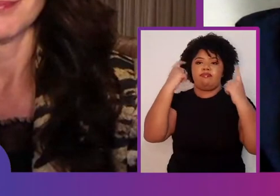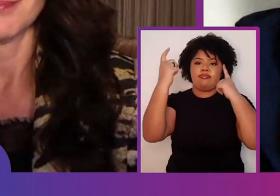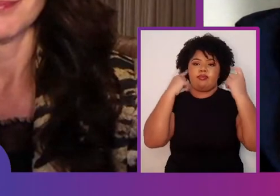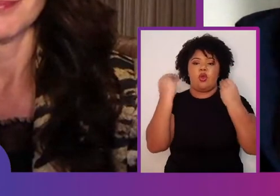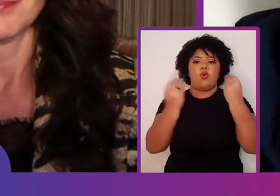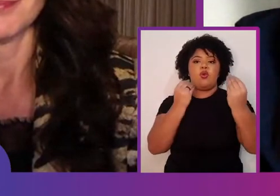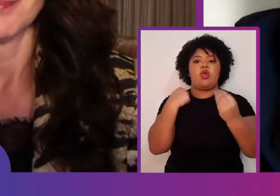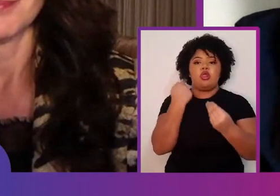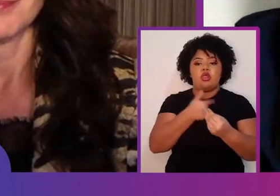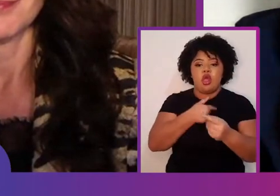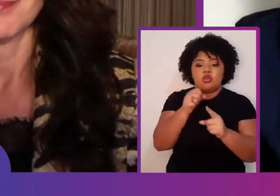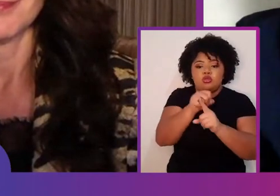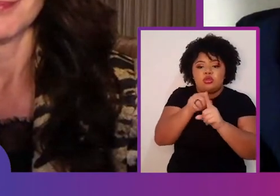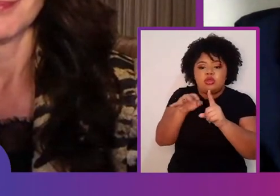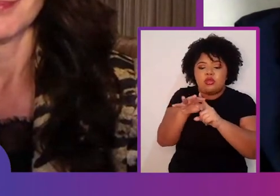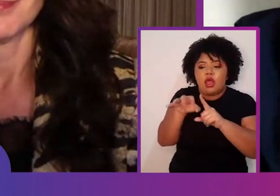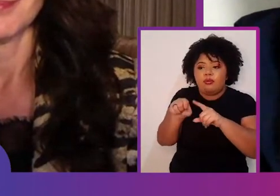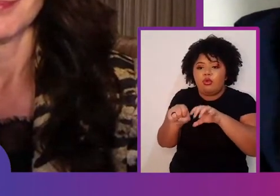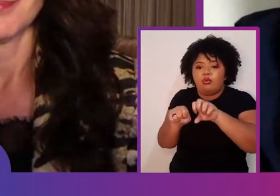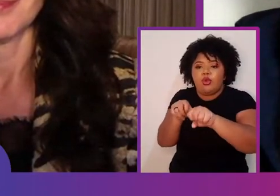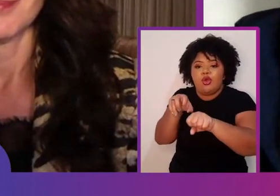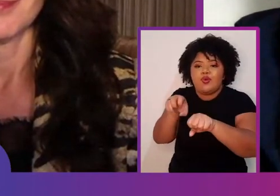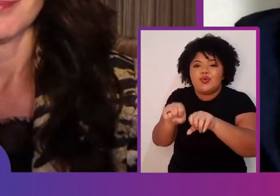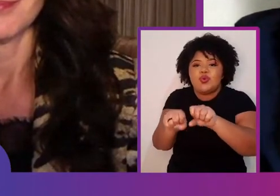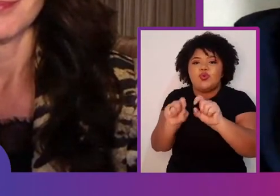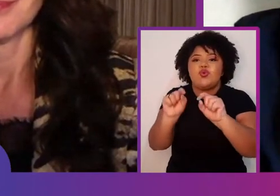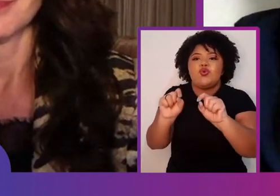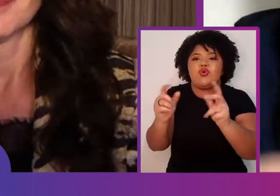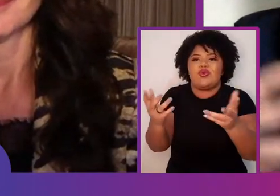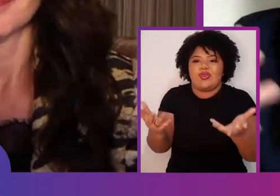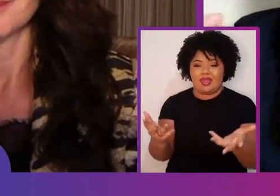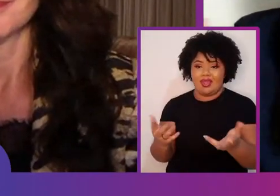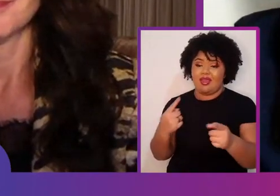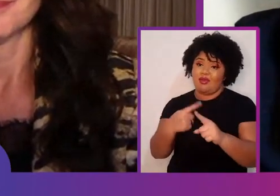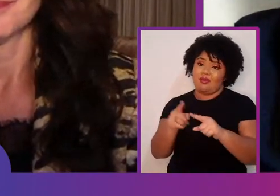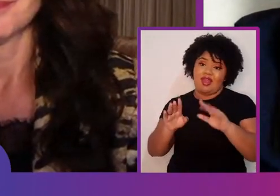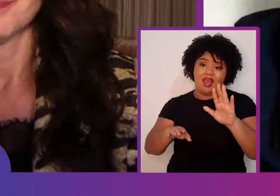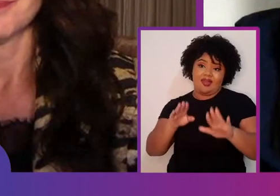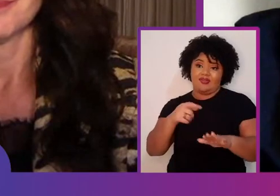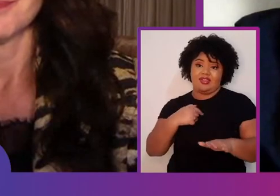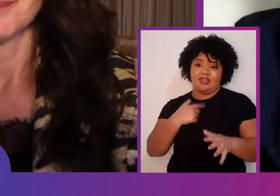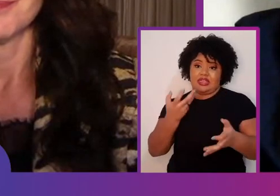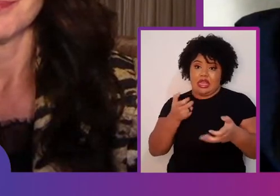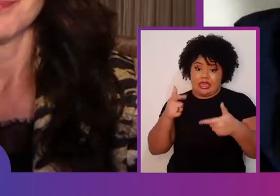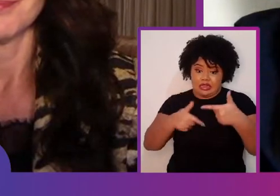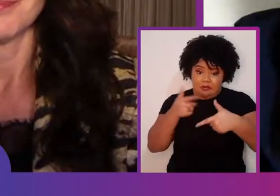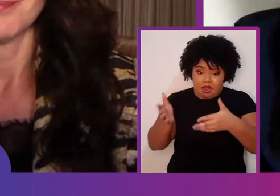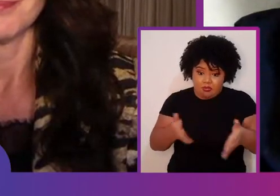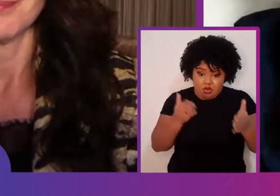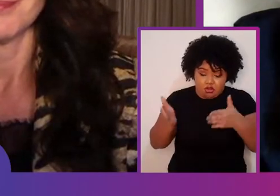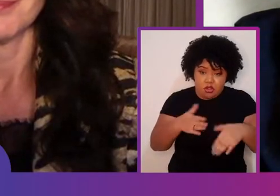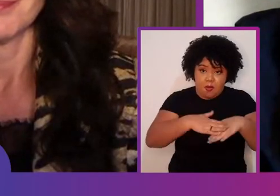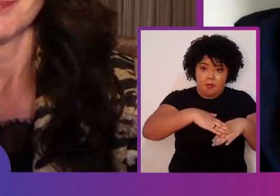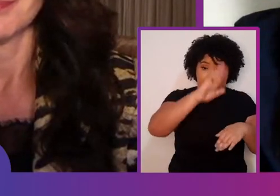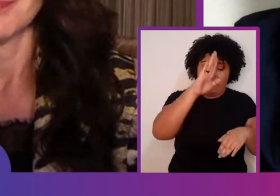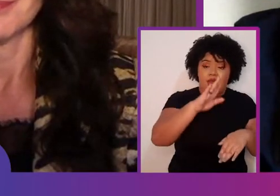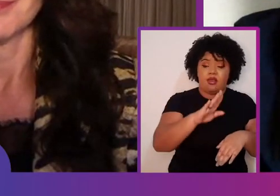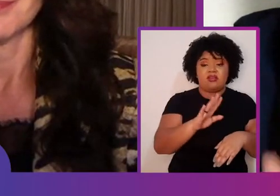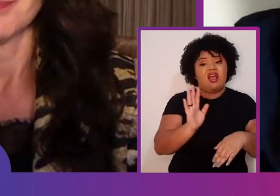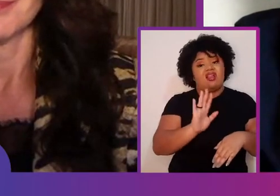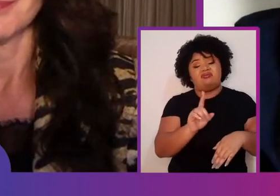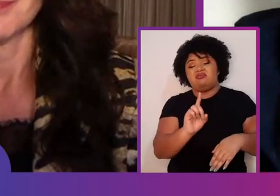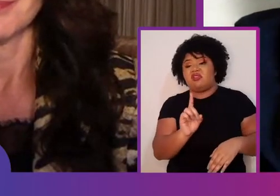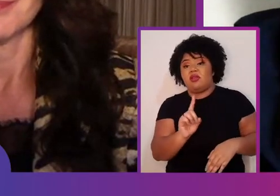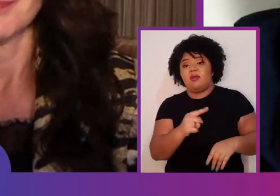enquanto sociedade. Nós podemos não estar buscando a produtividade maior, mas podemos estar buscando